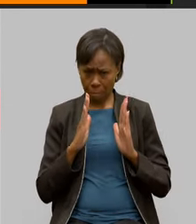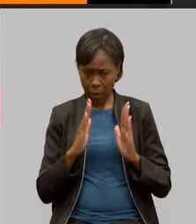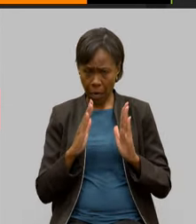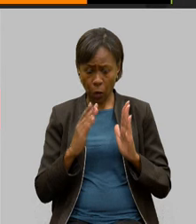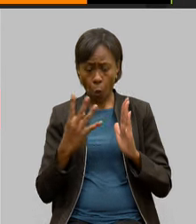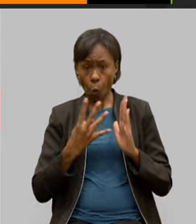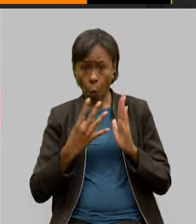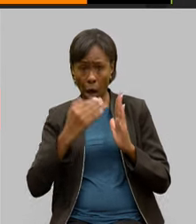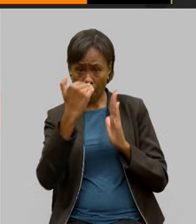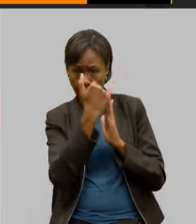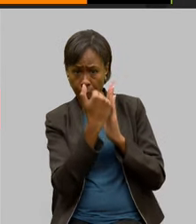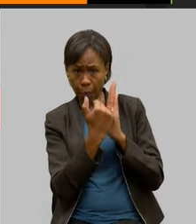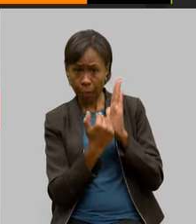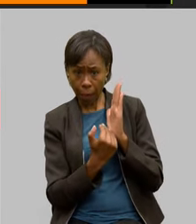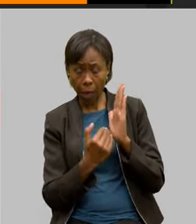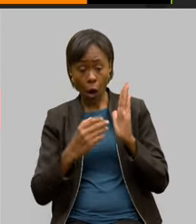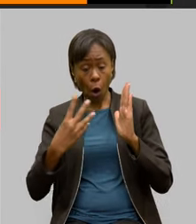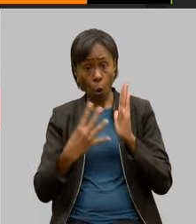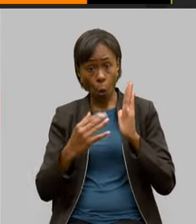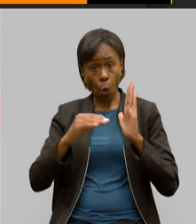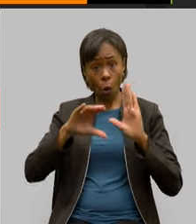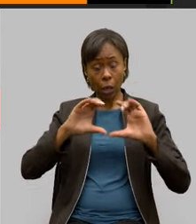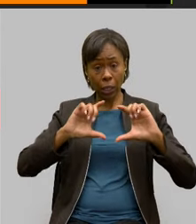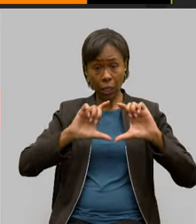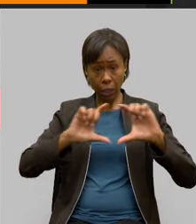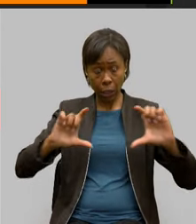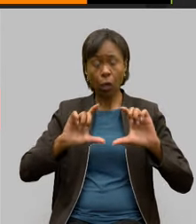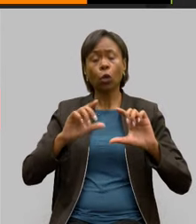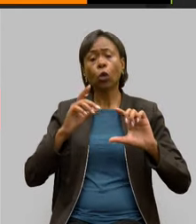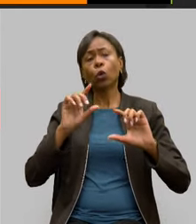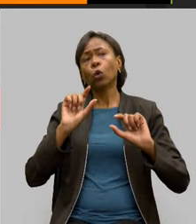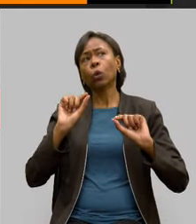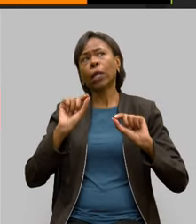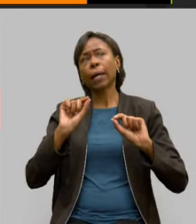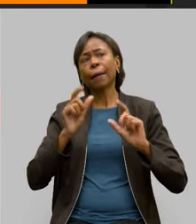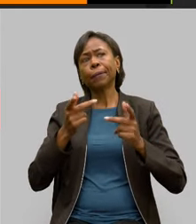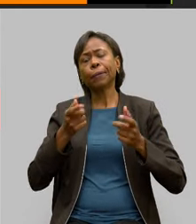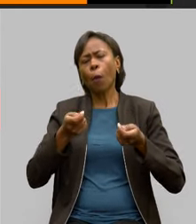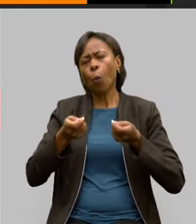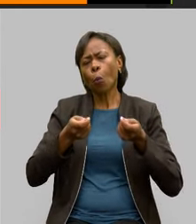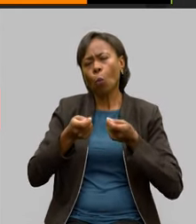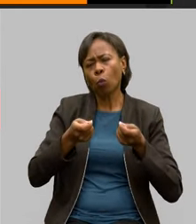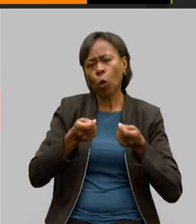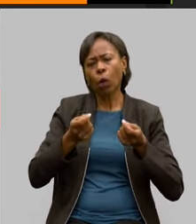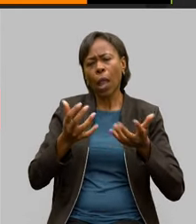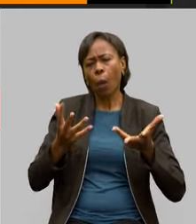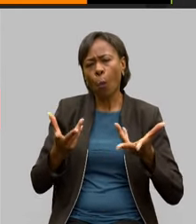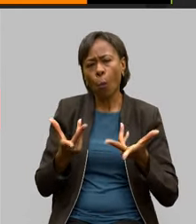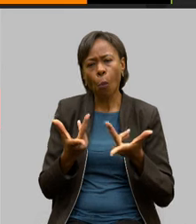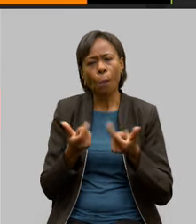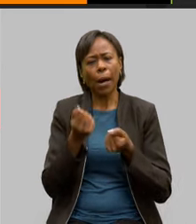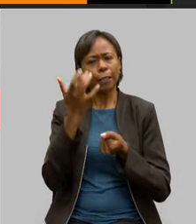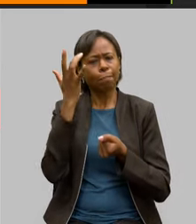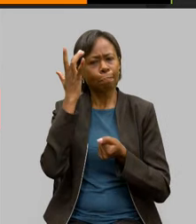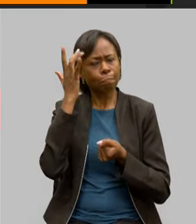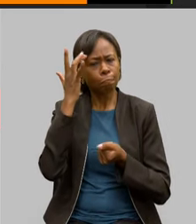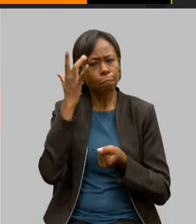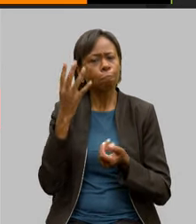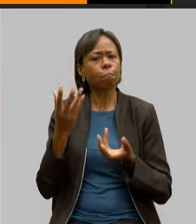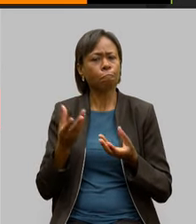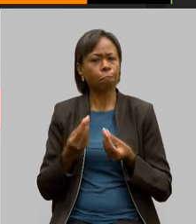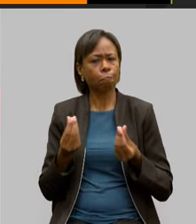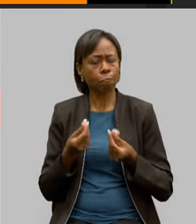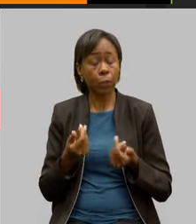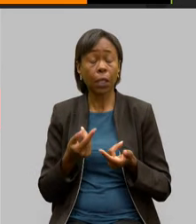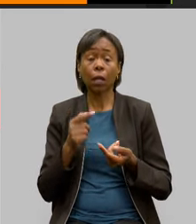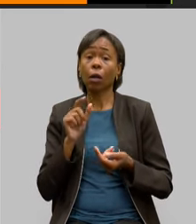ela tem um capítulo especial sobre o controle da qualidade então assim hoje Se a gente for ver eh aí eu não posso considerar como medicamento